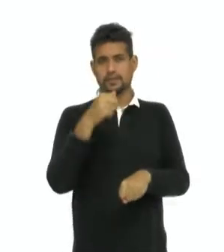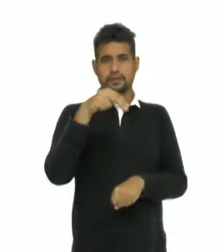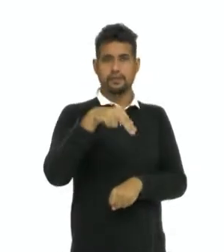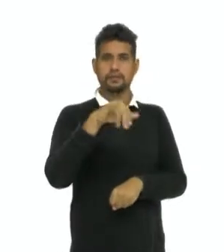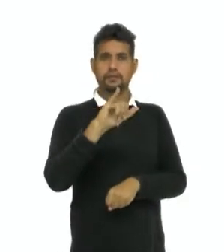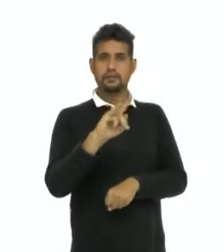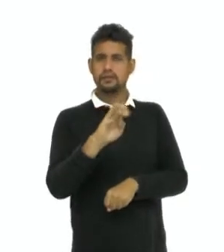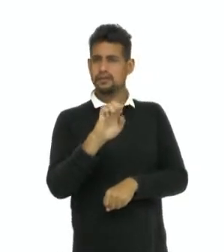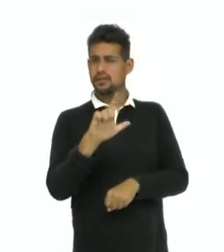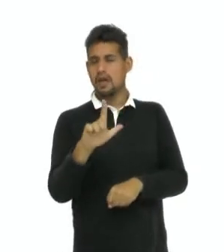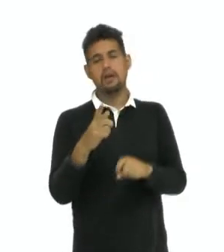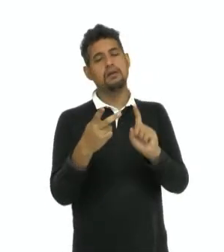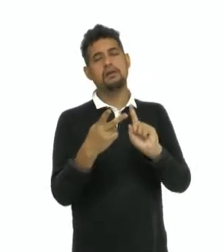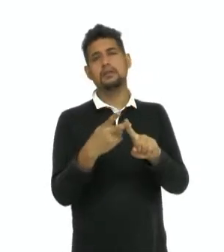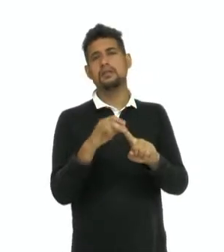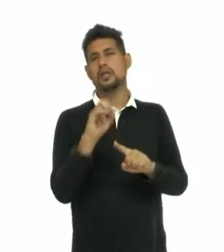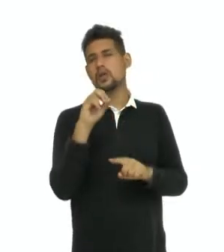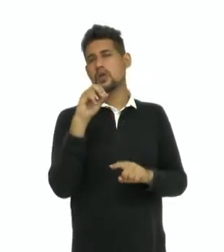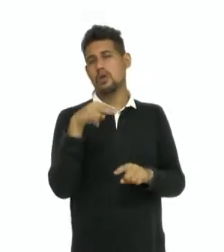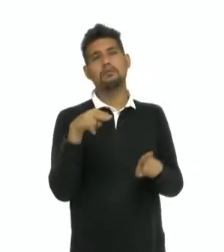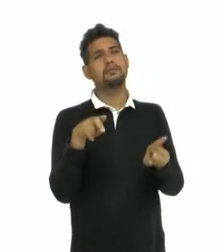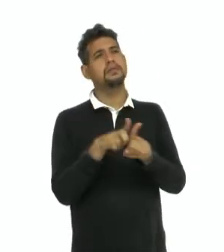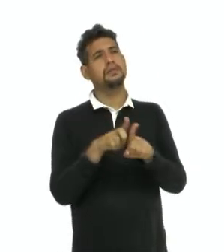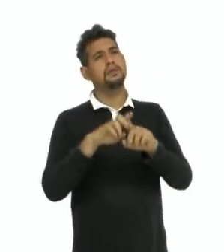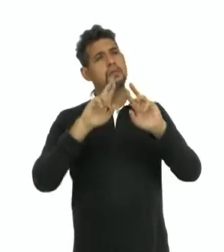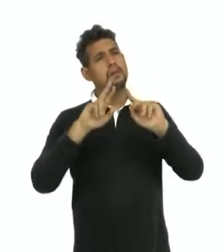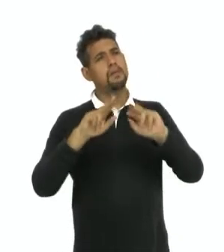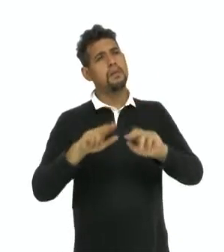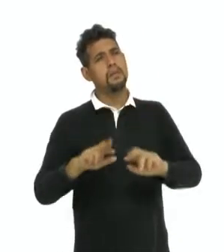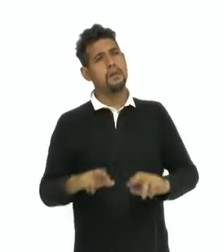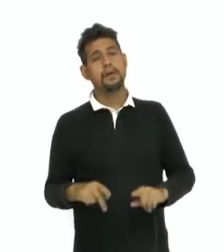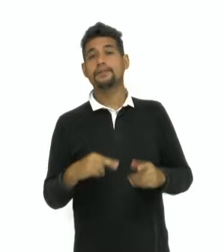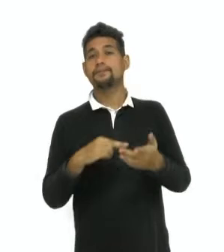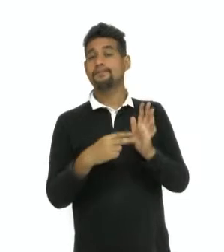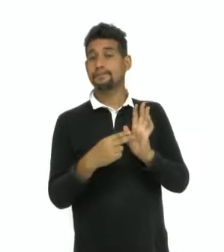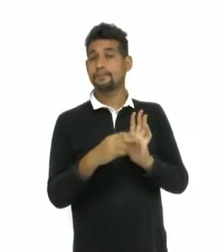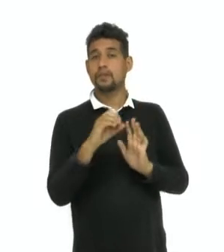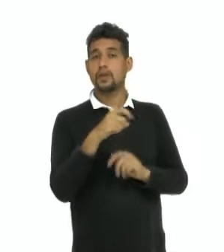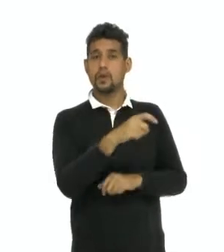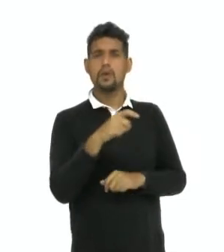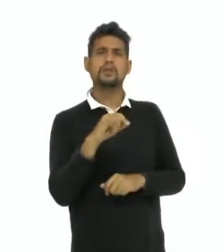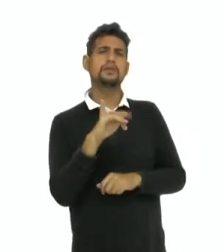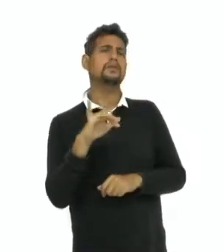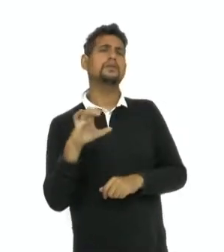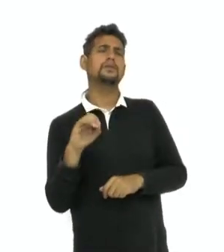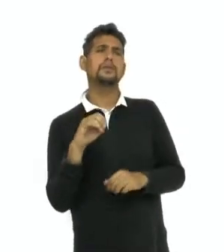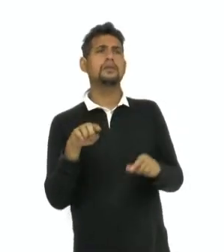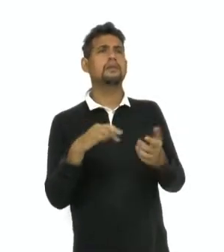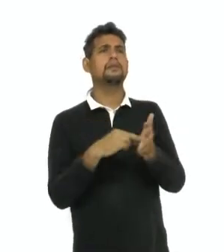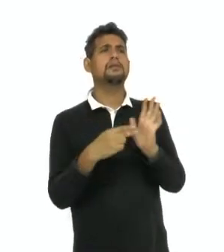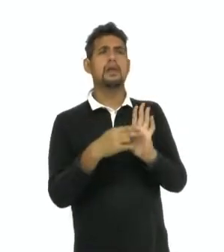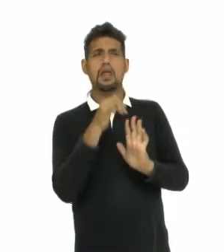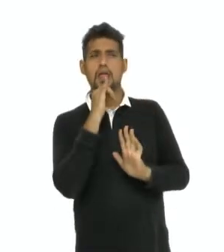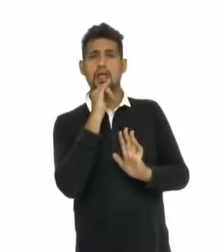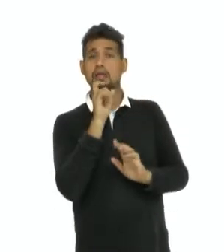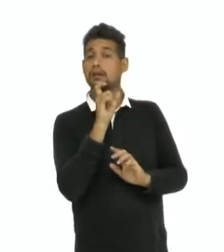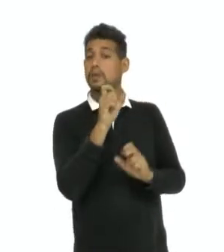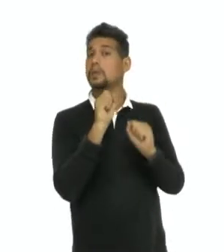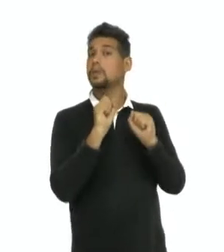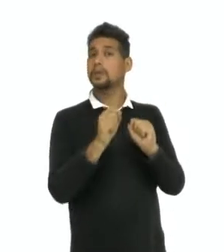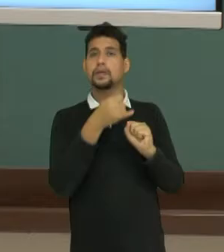níquel-cádmio, baterias de íon lítio e baterias de hidreto metálico e óxido de níquel são exemplos de baterias que podem